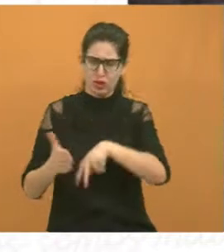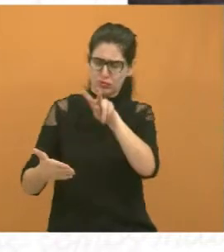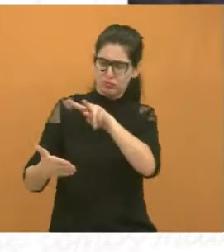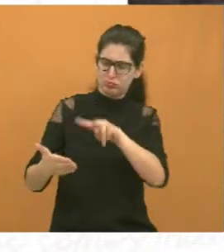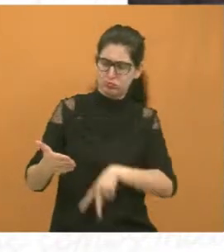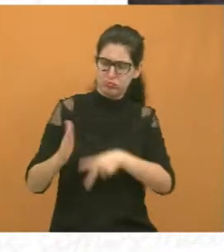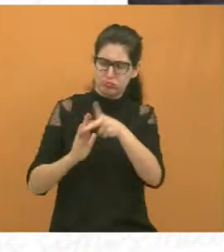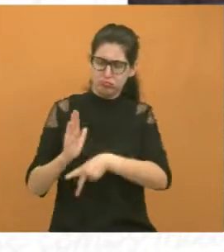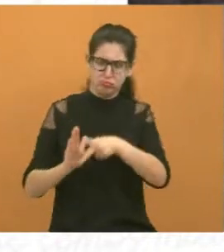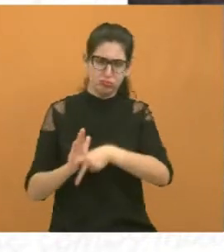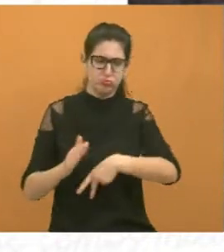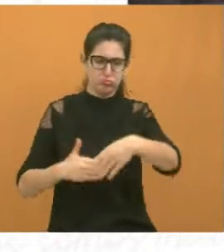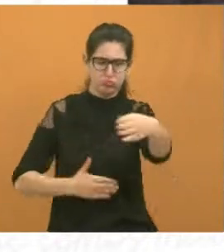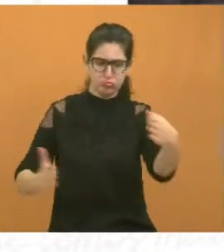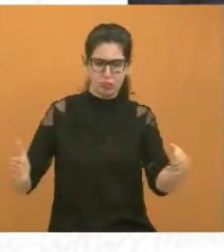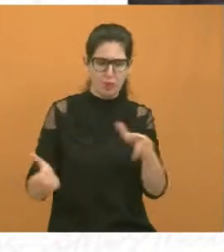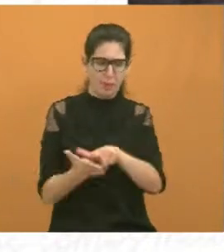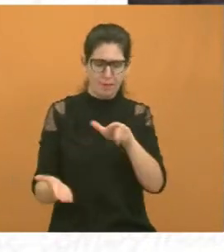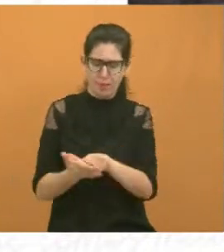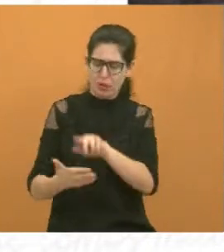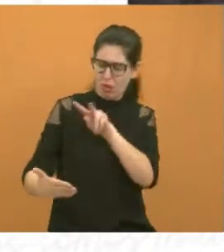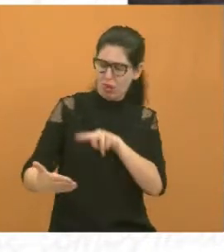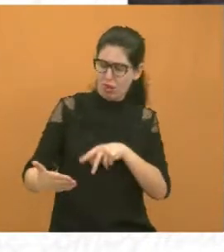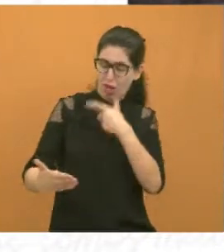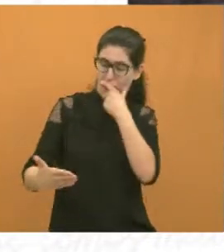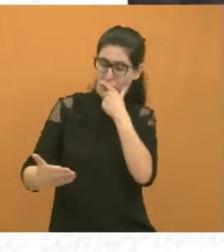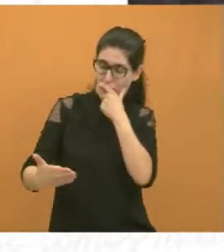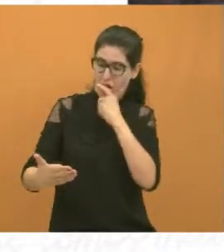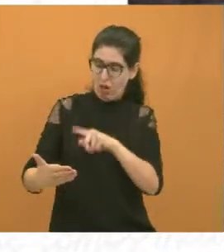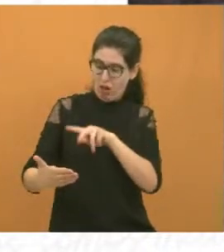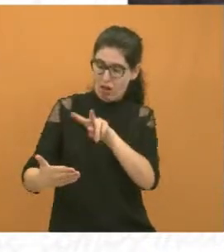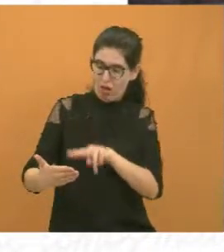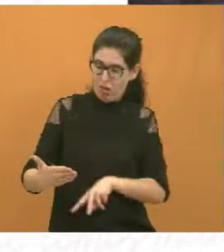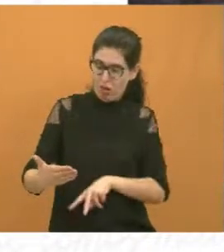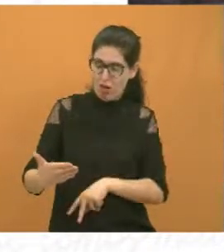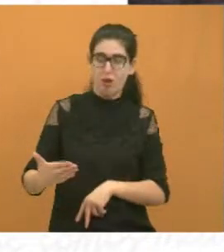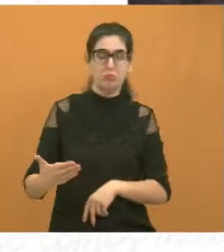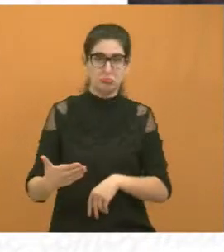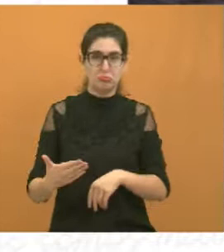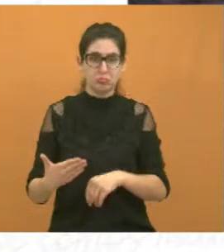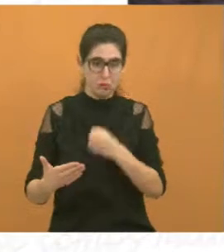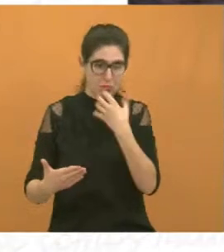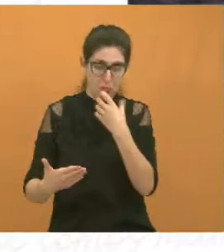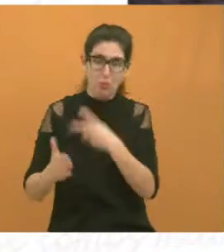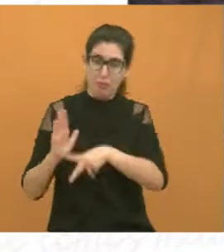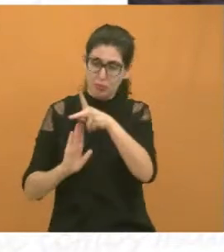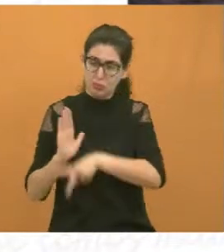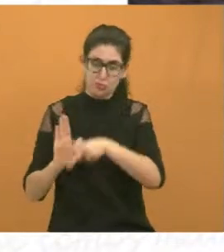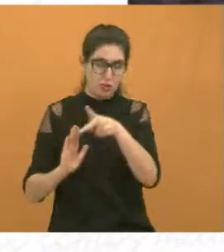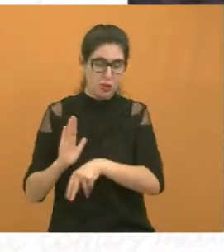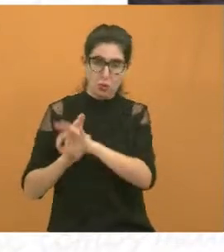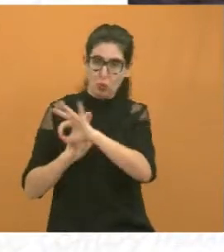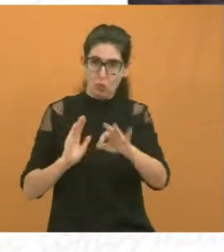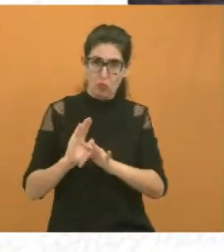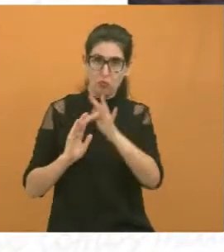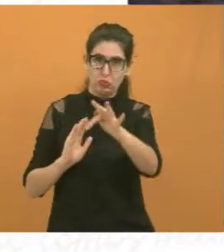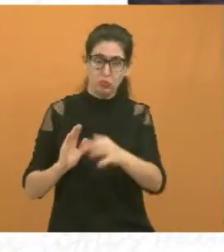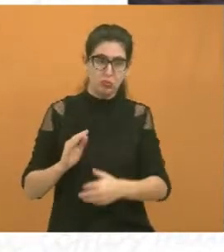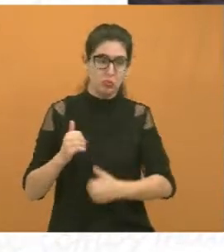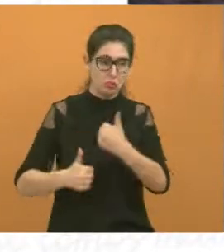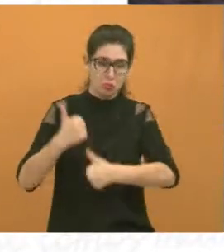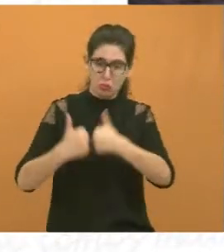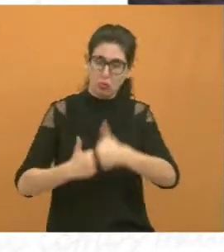e vai ser transformado em grandes arenas de futebol, né, Juarez? Muito bonito, o projeto é maravilhoso,